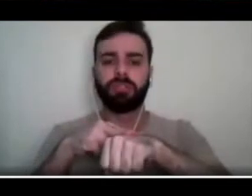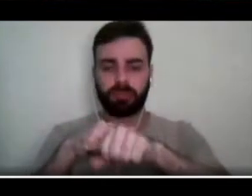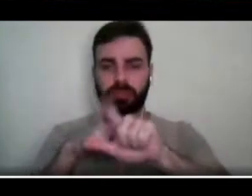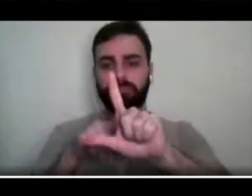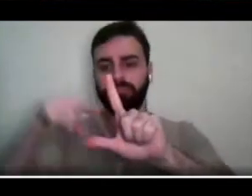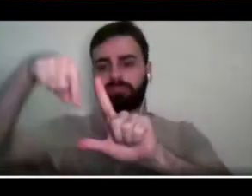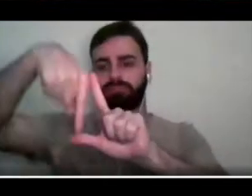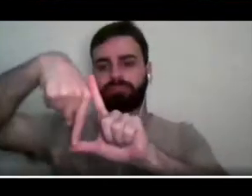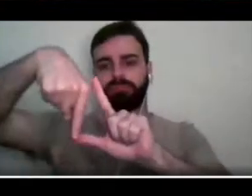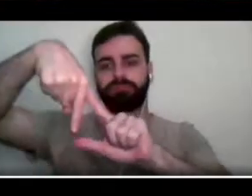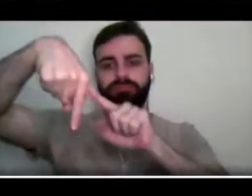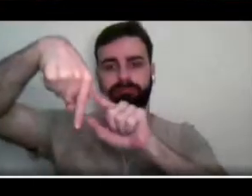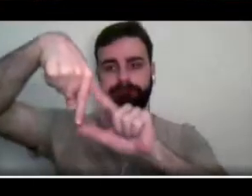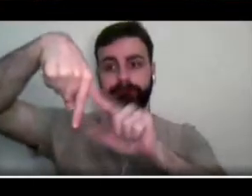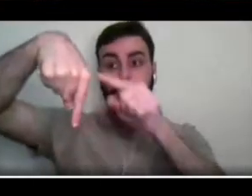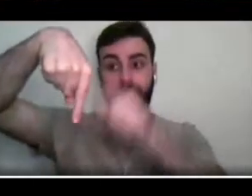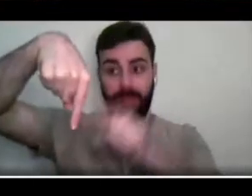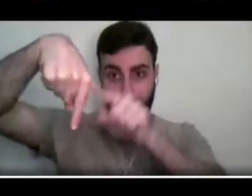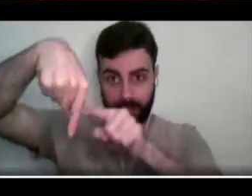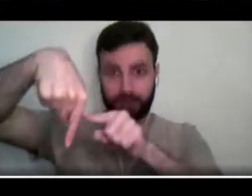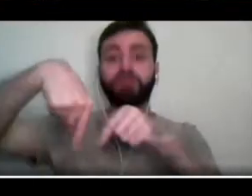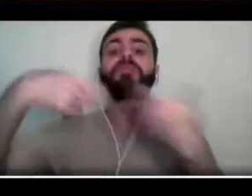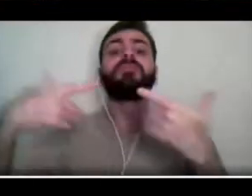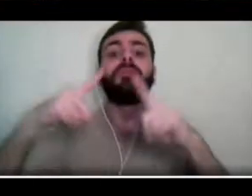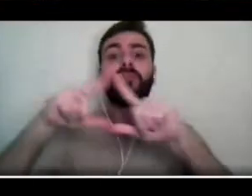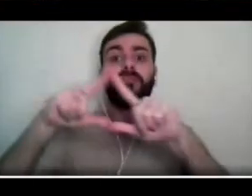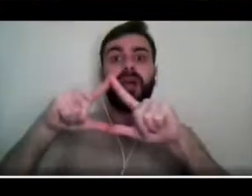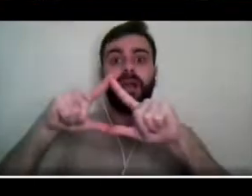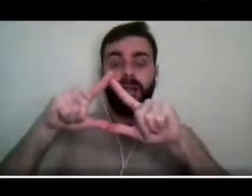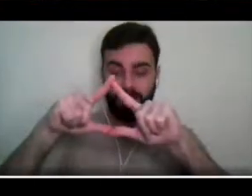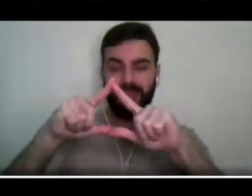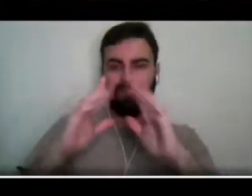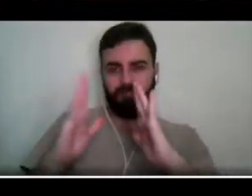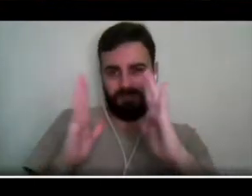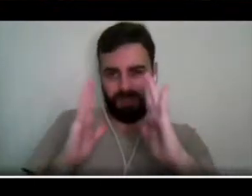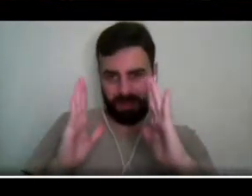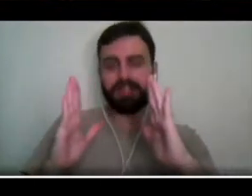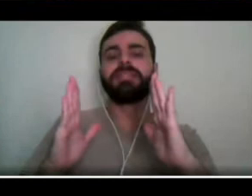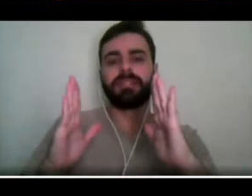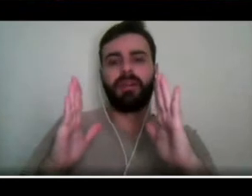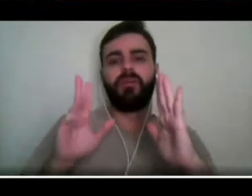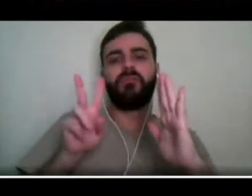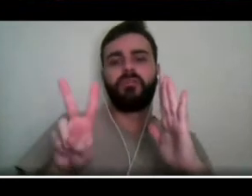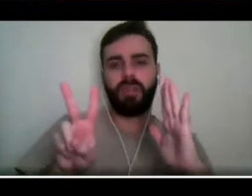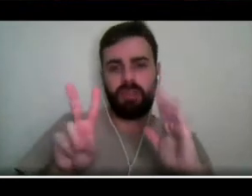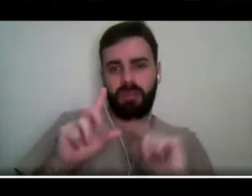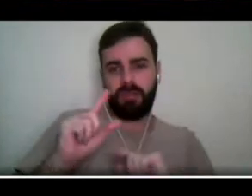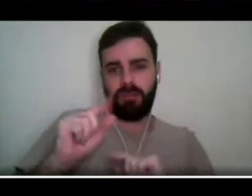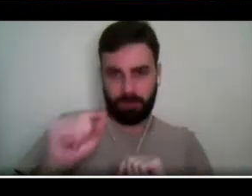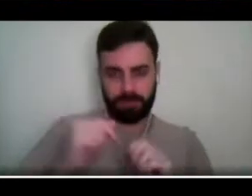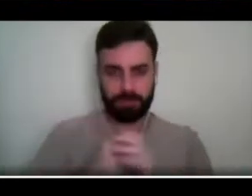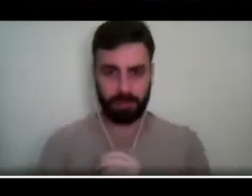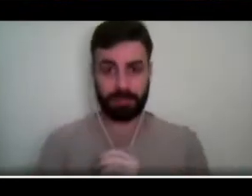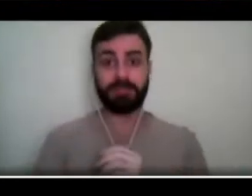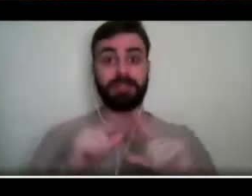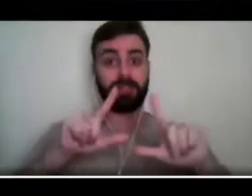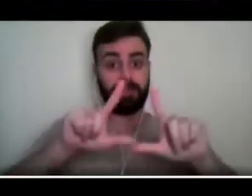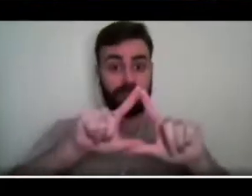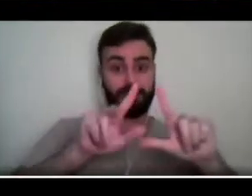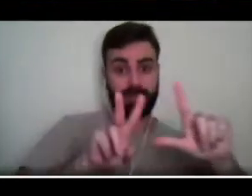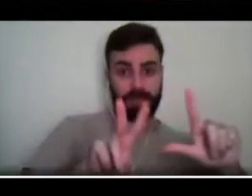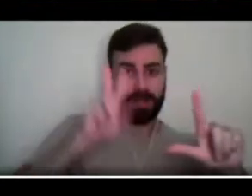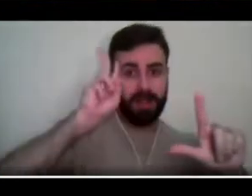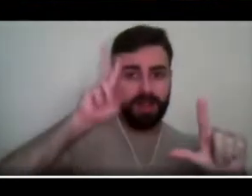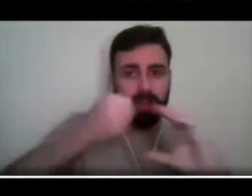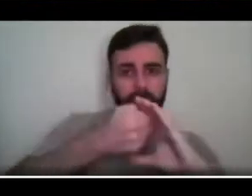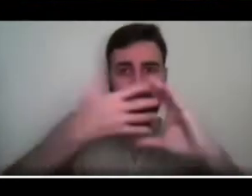a variação da velocidade ΔV. O vetor variação de velocidade. E quando a gente lembra da